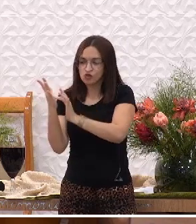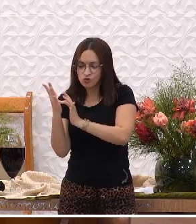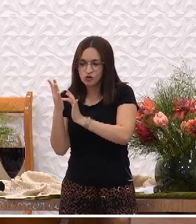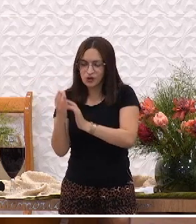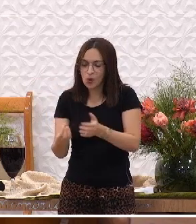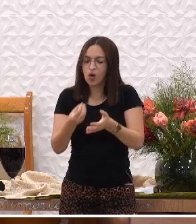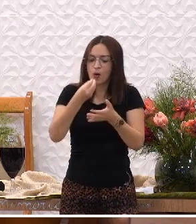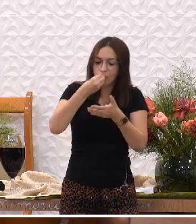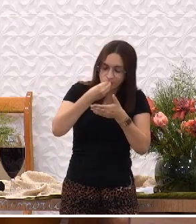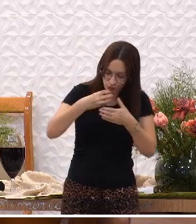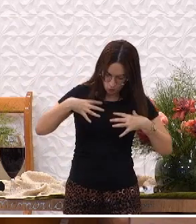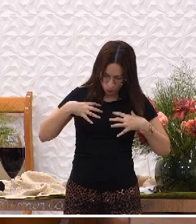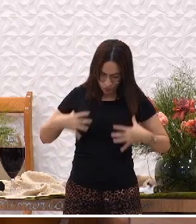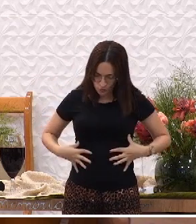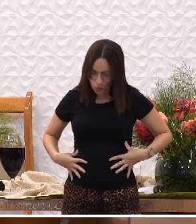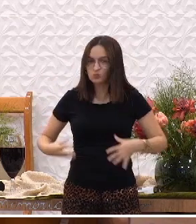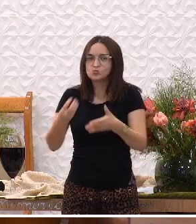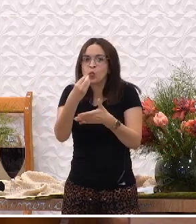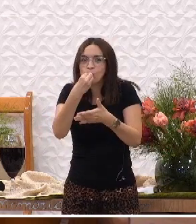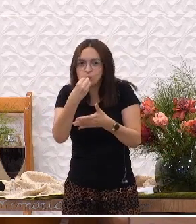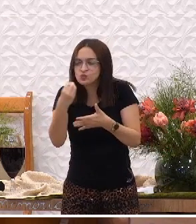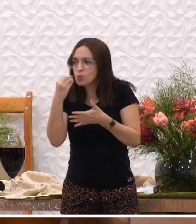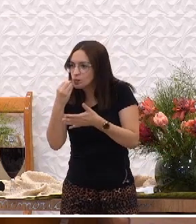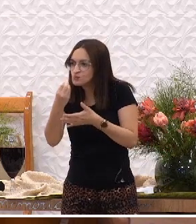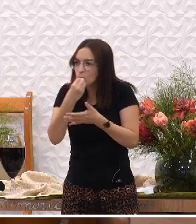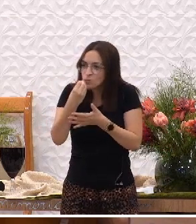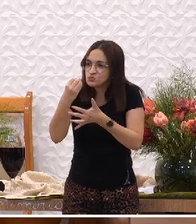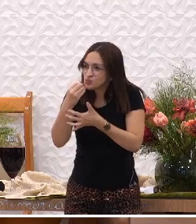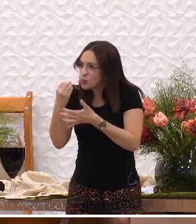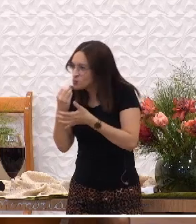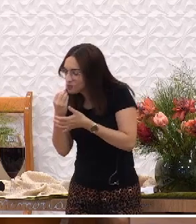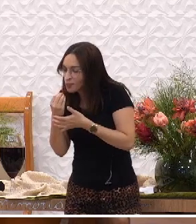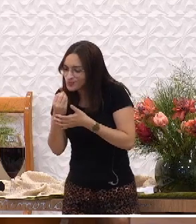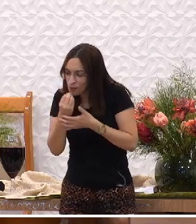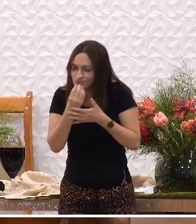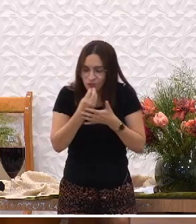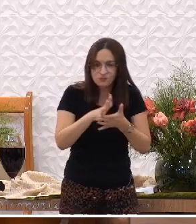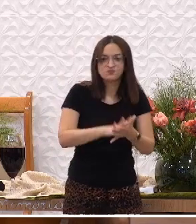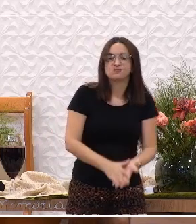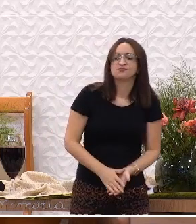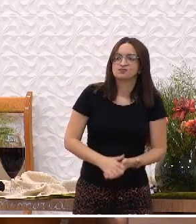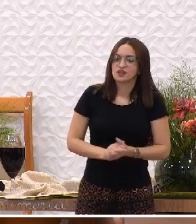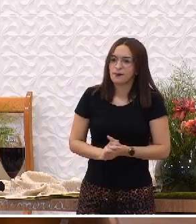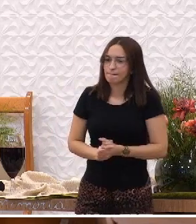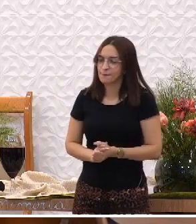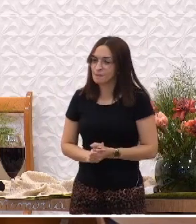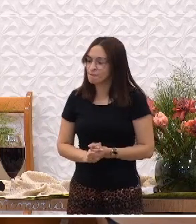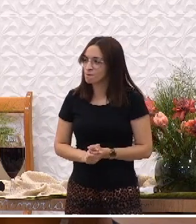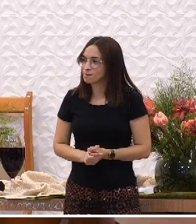Tipo, literalmente, entendeu? Tipo, realmente o corpo de Cristo desceu e eles estão ali mastigando o corpo de Cristo. Isso,